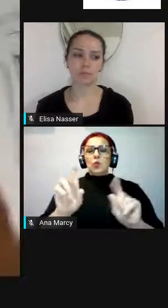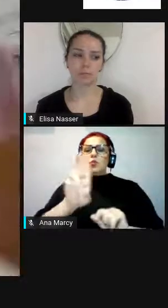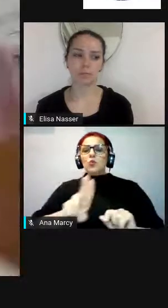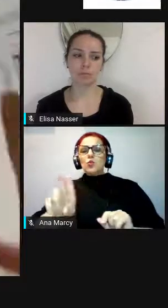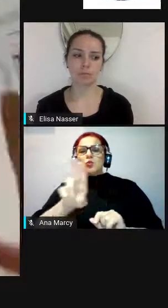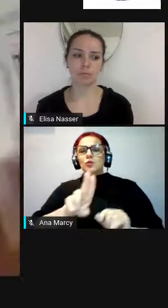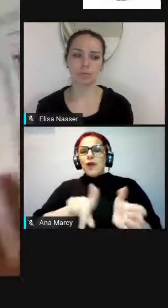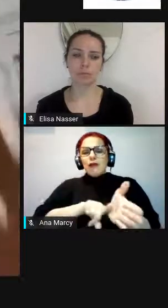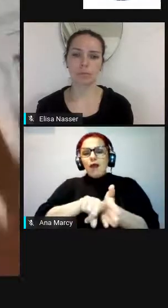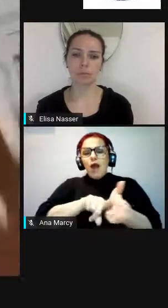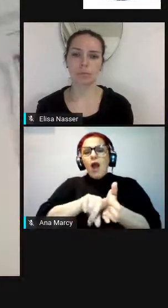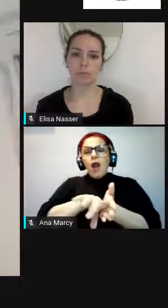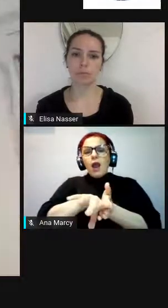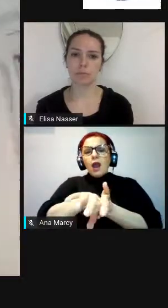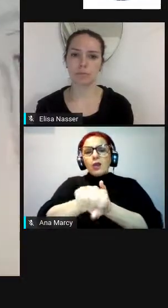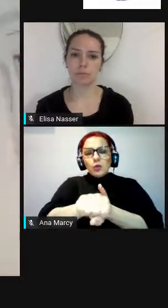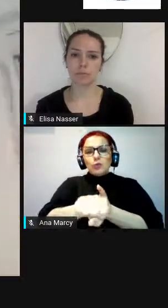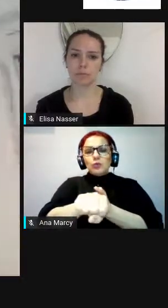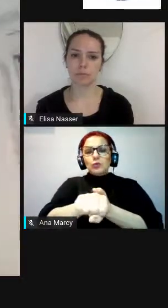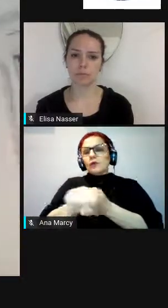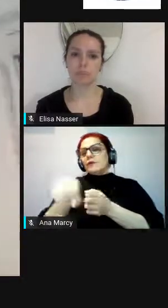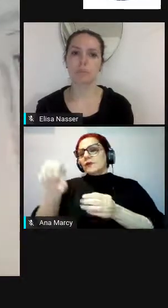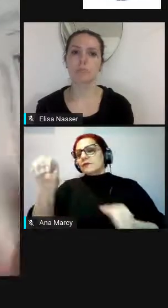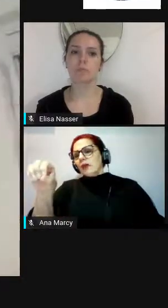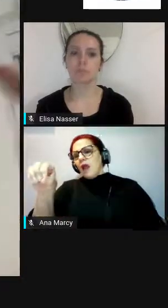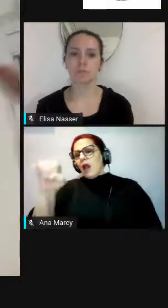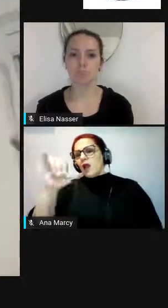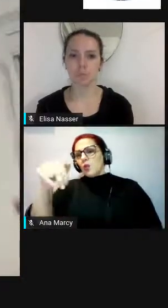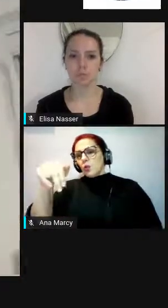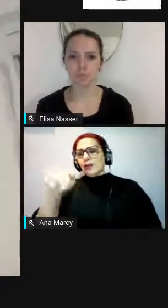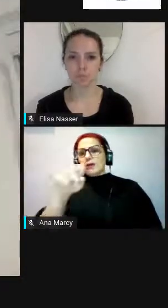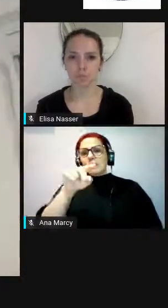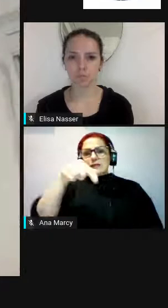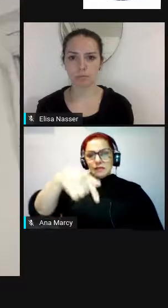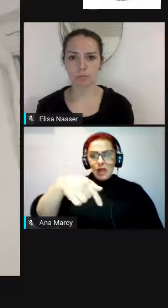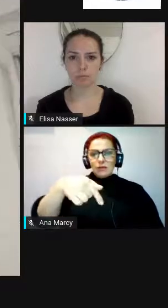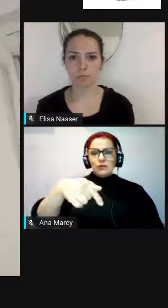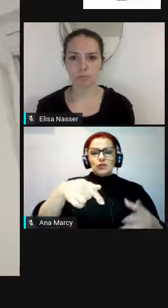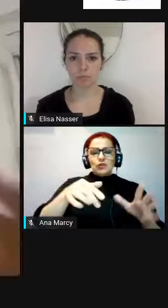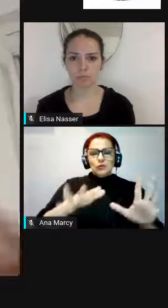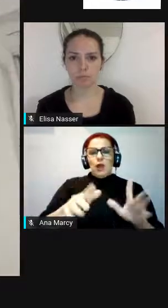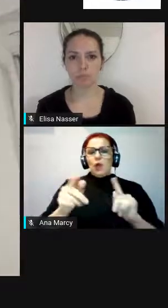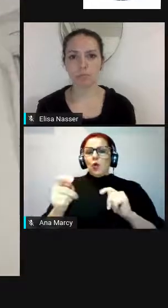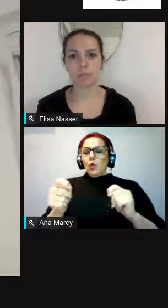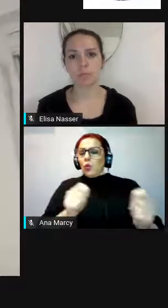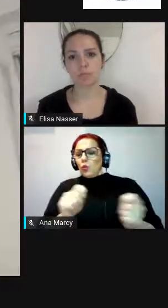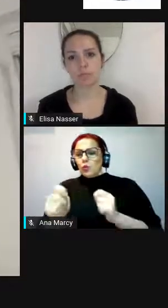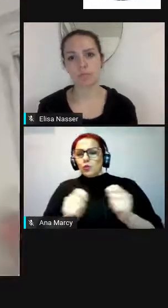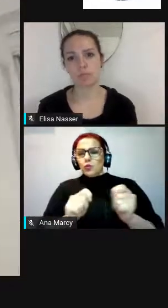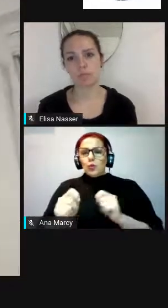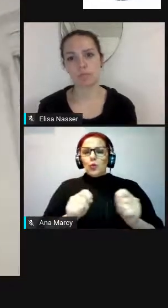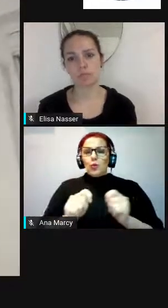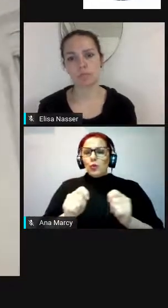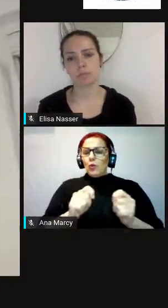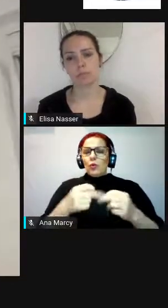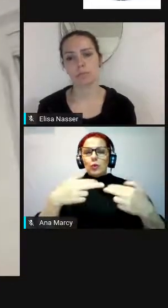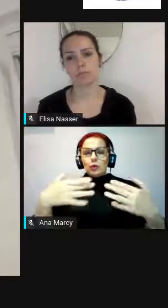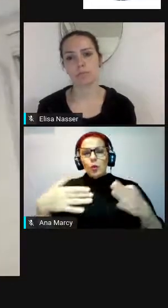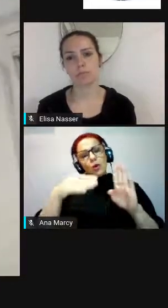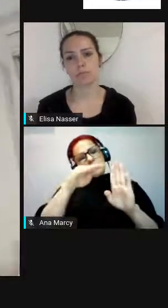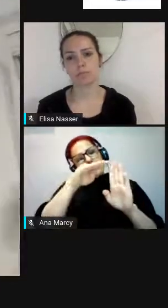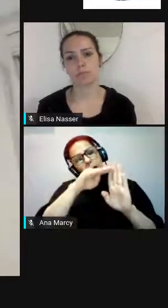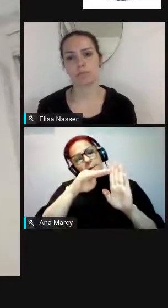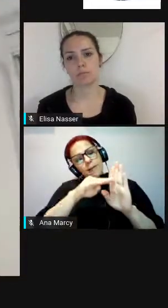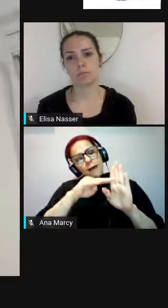Google Então a gente tem um site lá zero inset controle de pragas vocês curiosos com tudo ali né escrito por isso que a gente resolve tudo mas anunciava